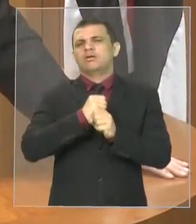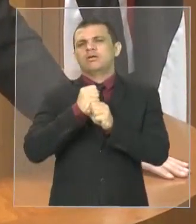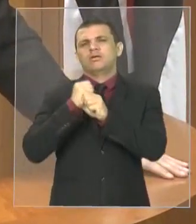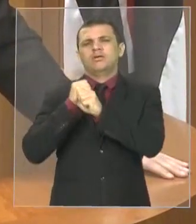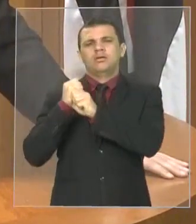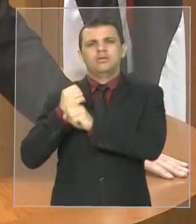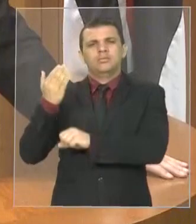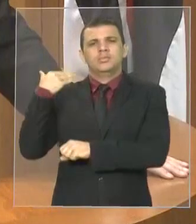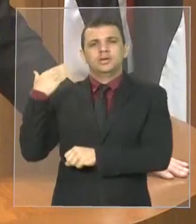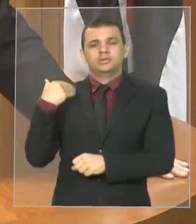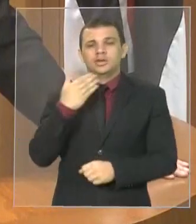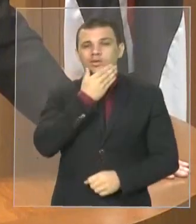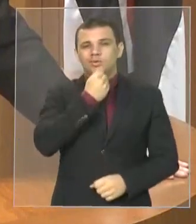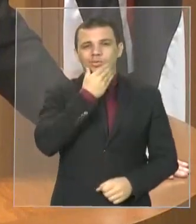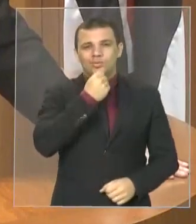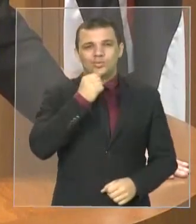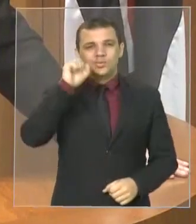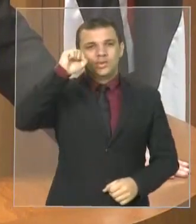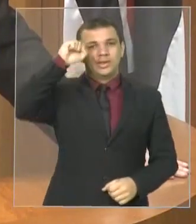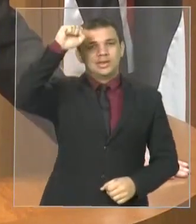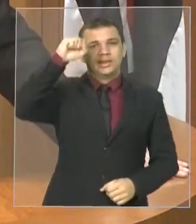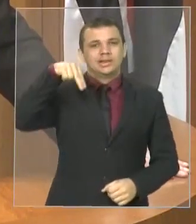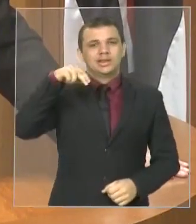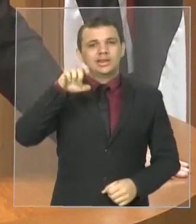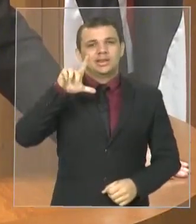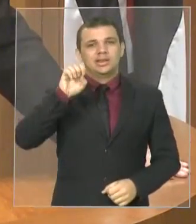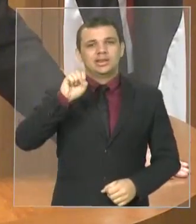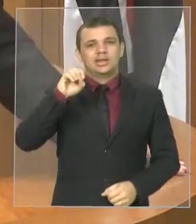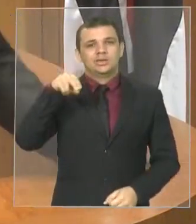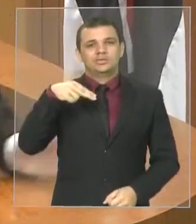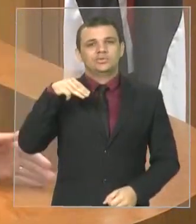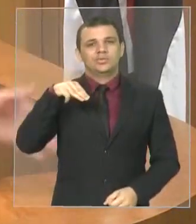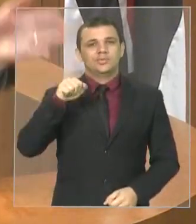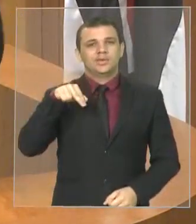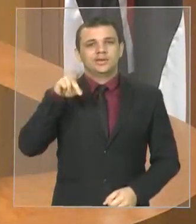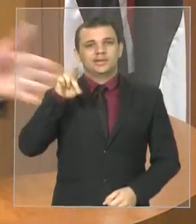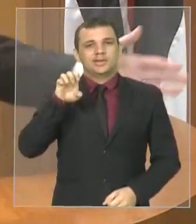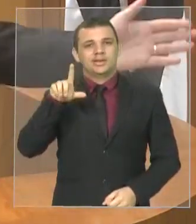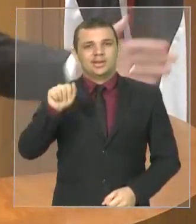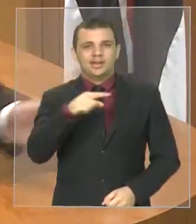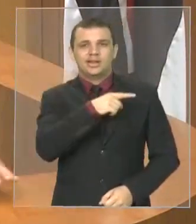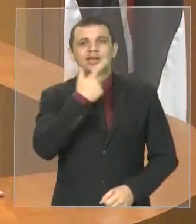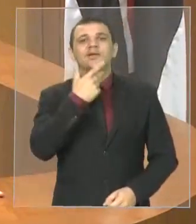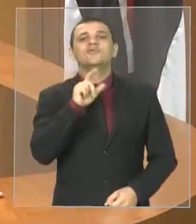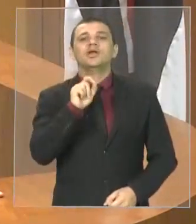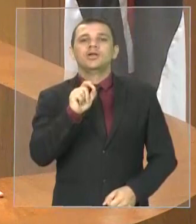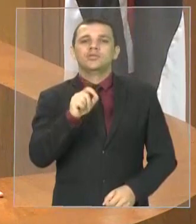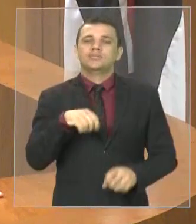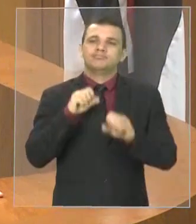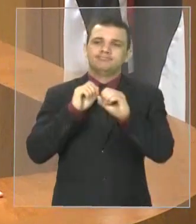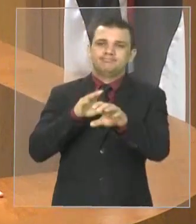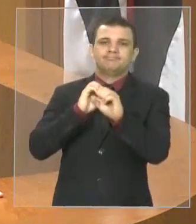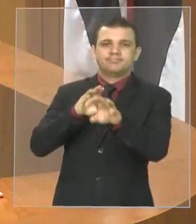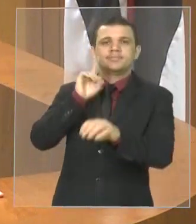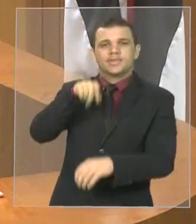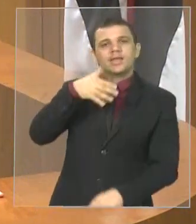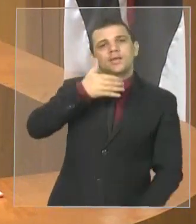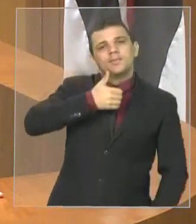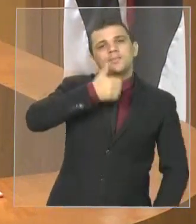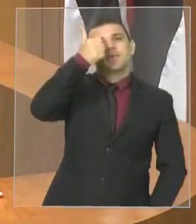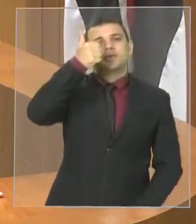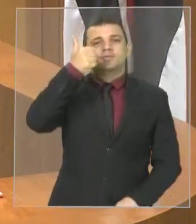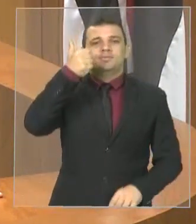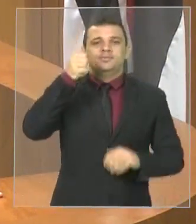arma mais poderosa que se tem para transformar o mundo. E o que é que o prefeito de São Luís está transformando a educação de São